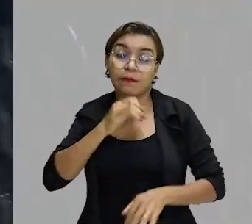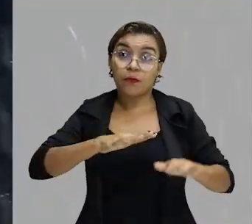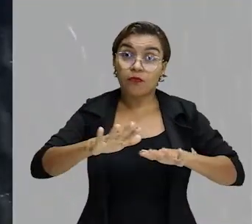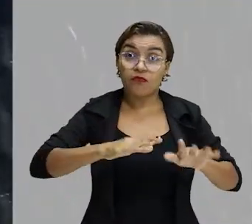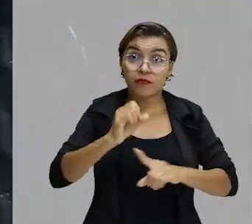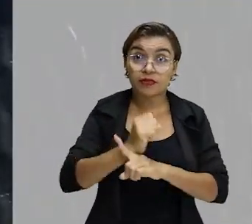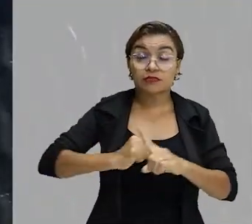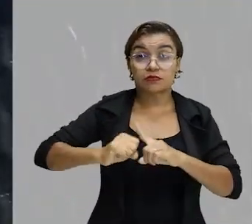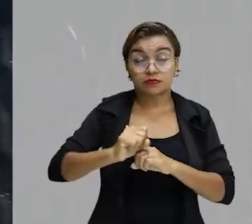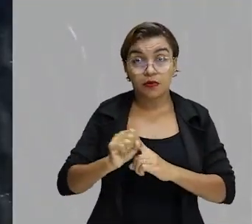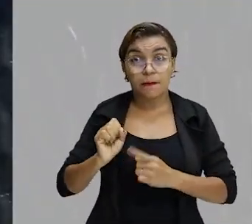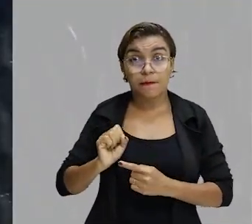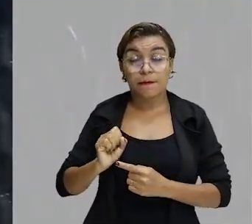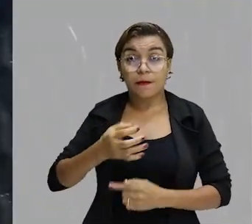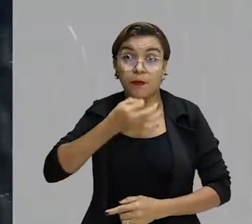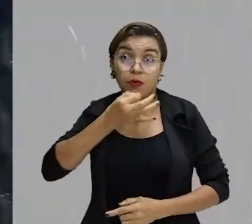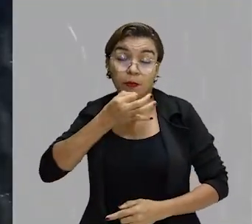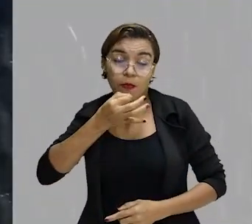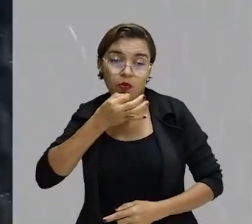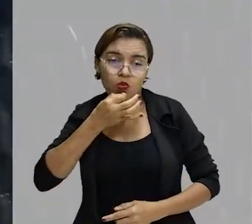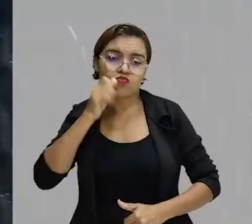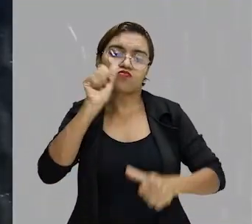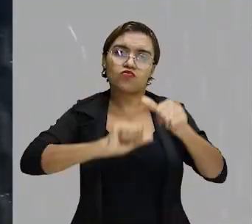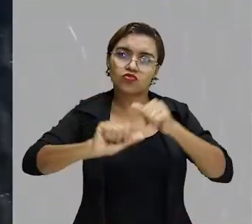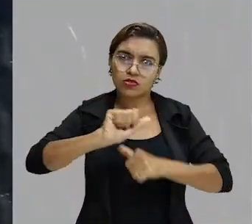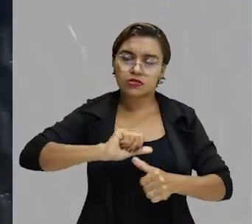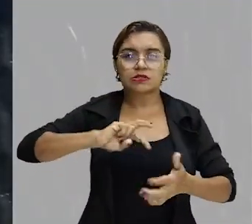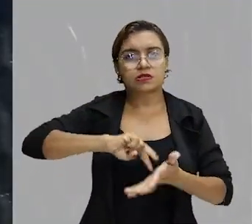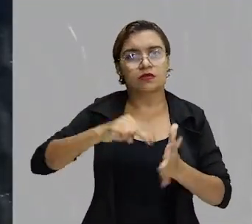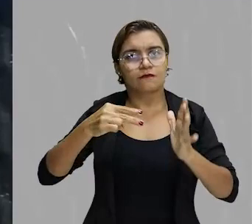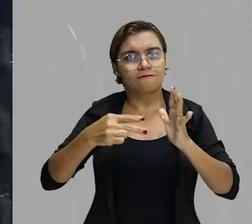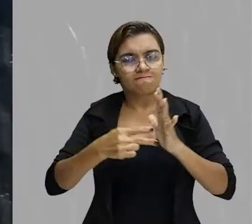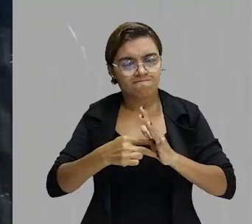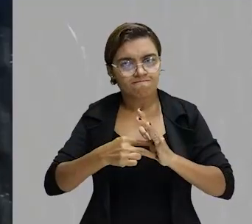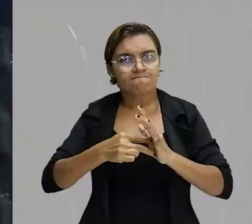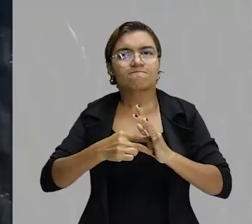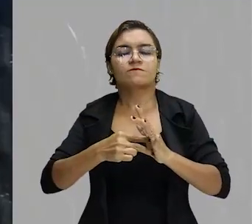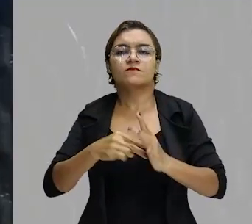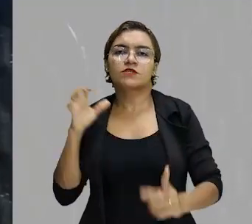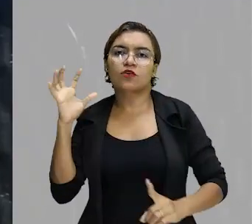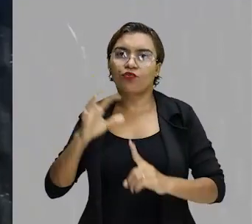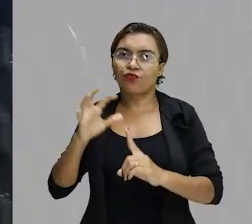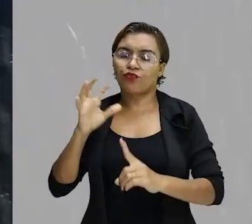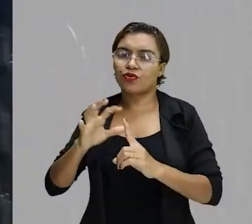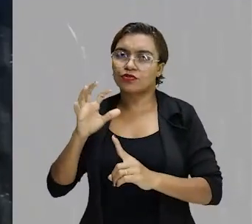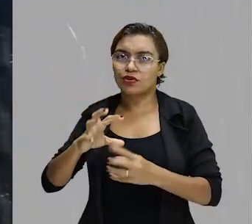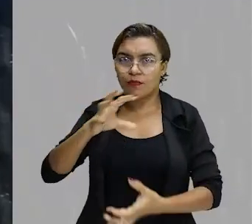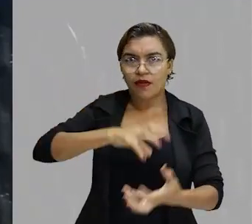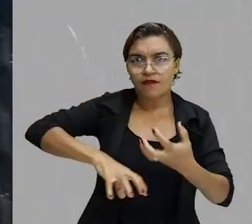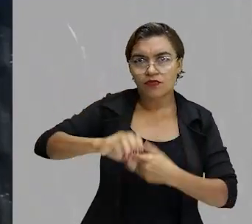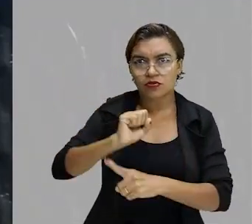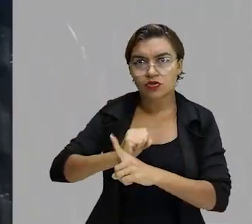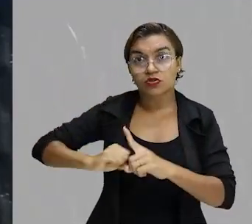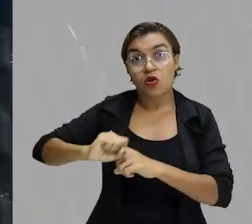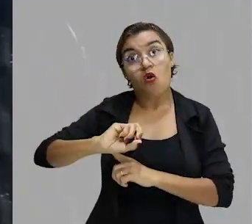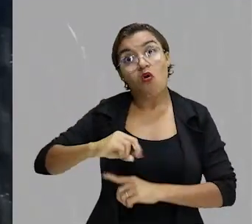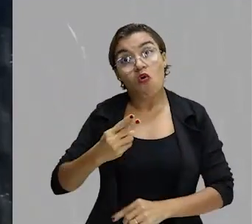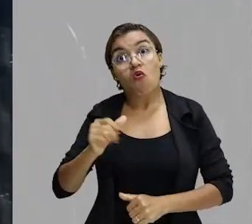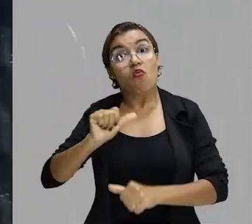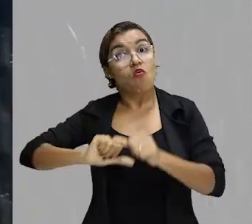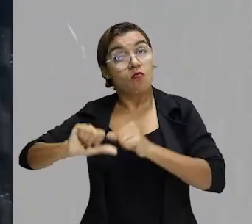ele está propondo uma mudança que é mais significativa, que causa uma revolução social, ou uma mudança que é